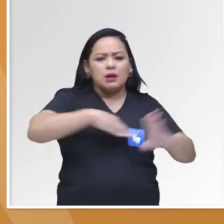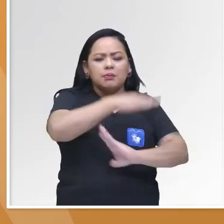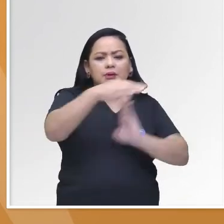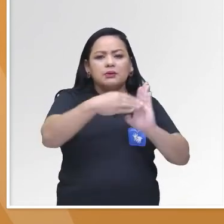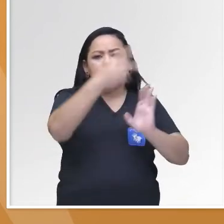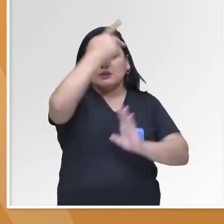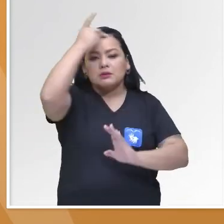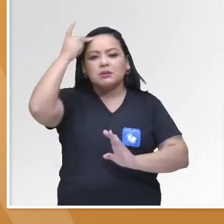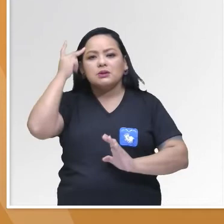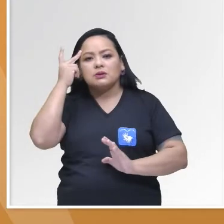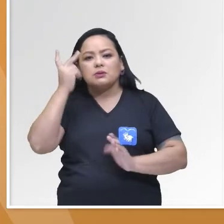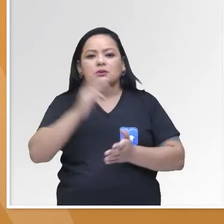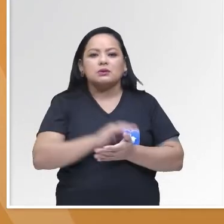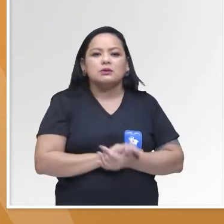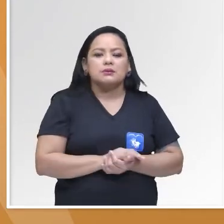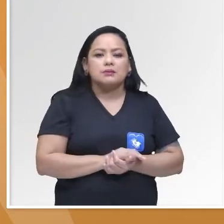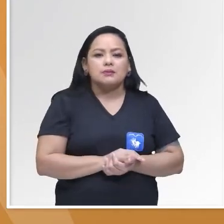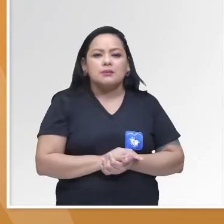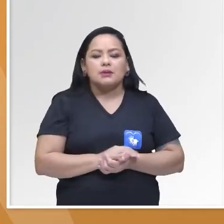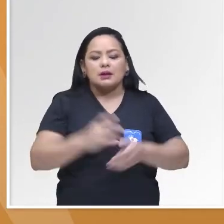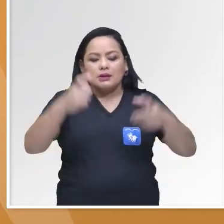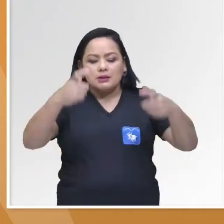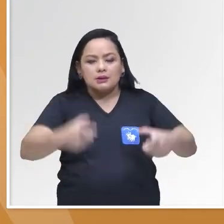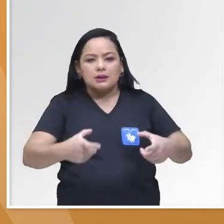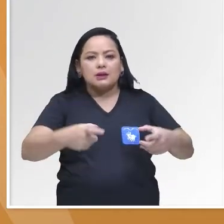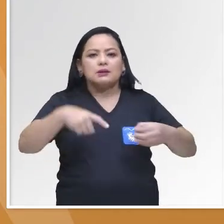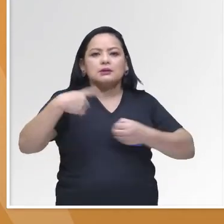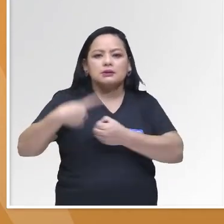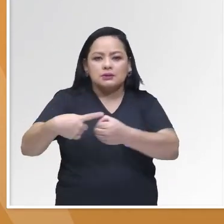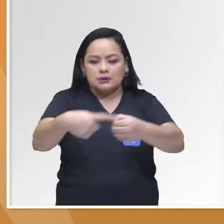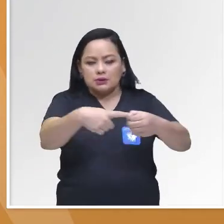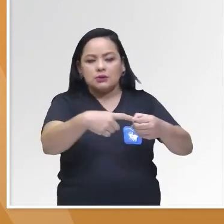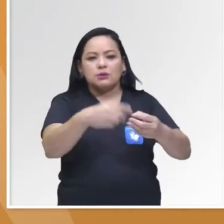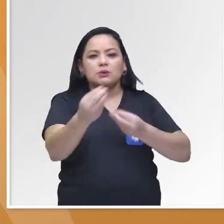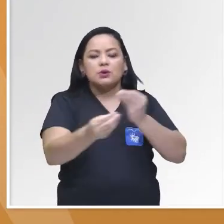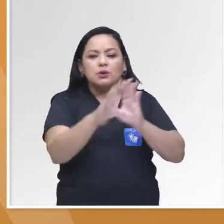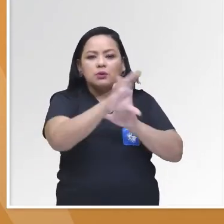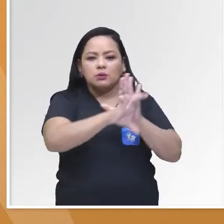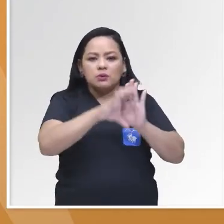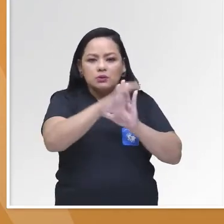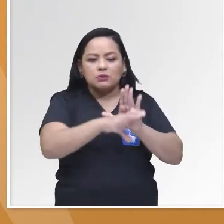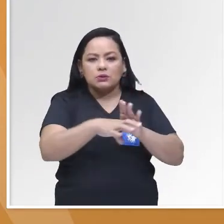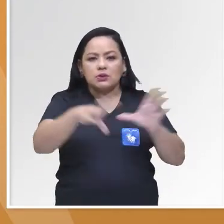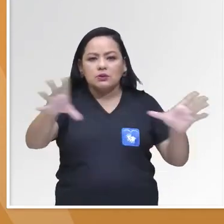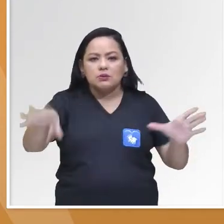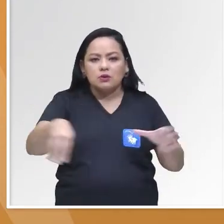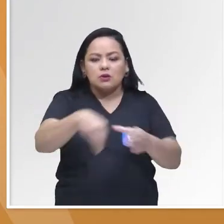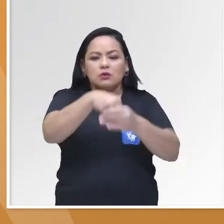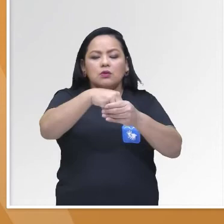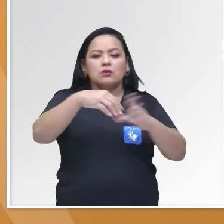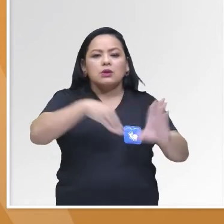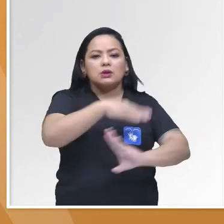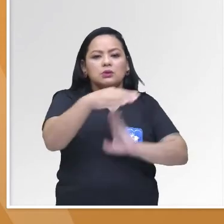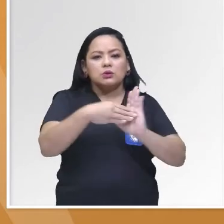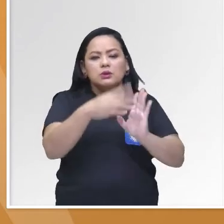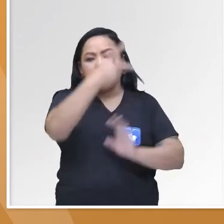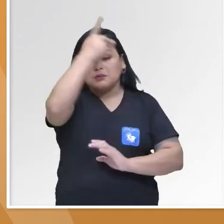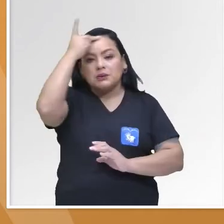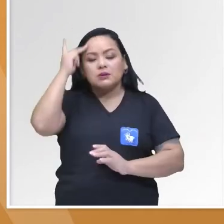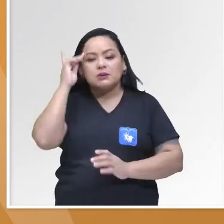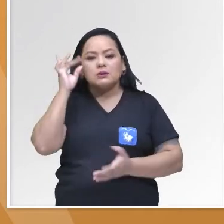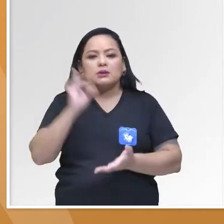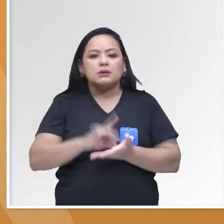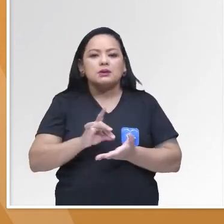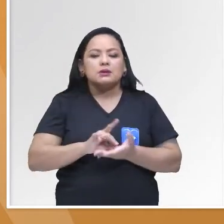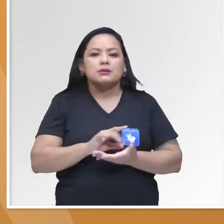ribeirinhas, chega à zona rural. É um conceito que ela envolve todas as pessoas que